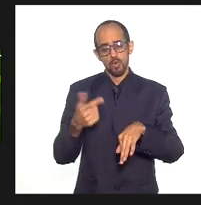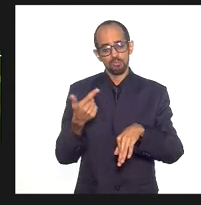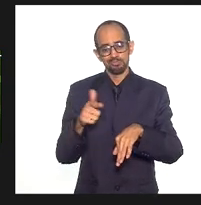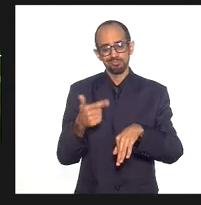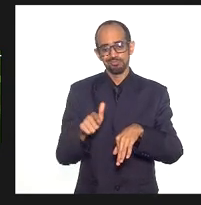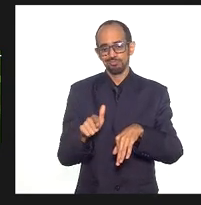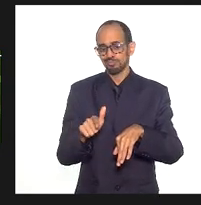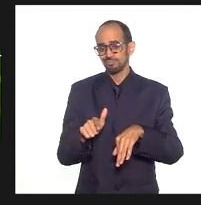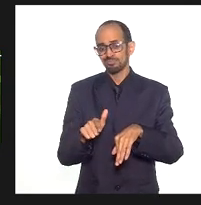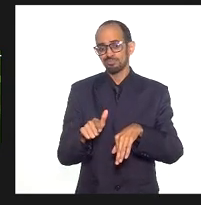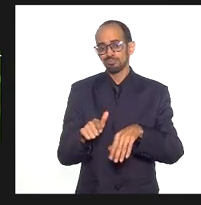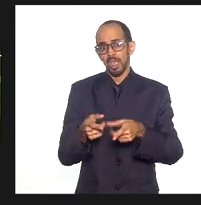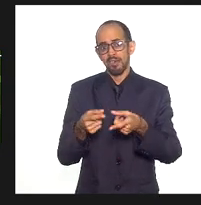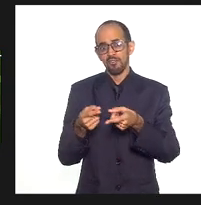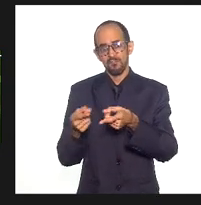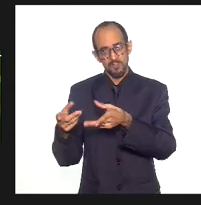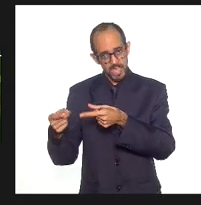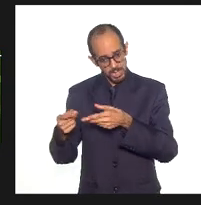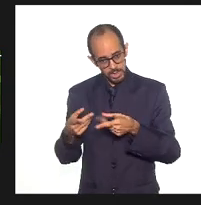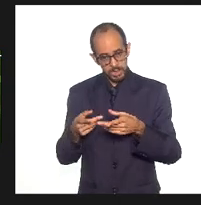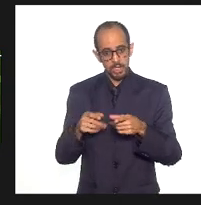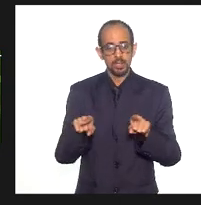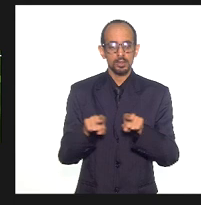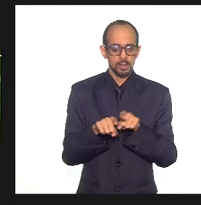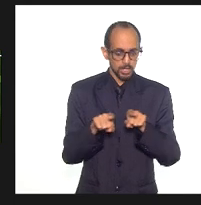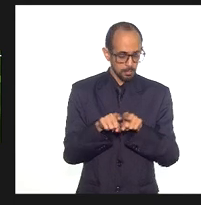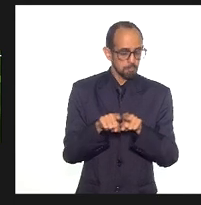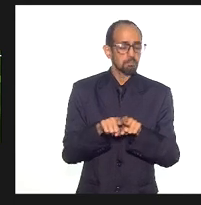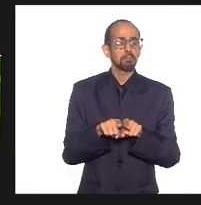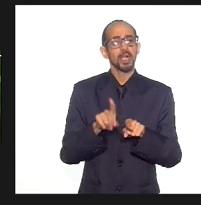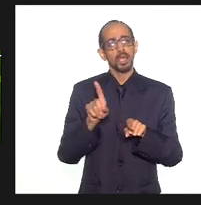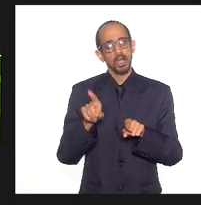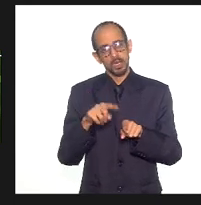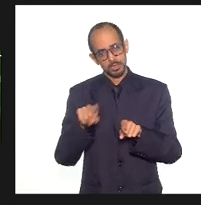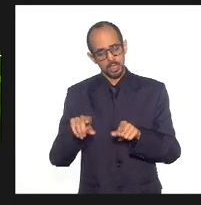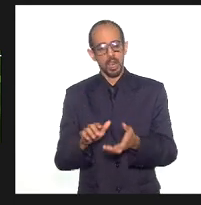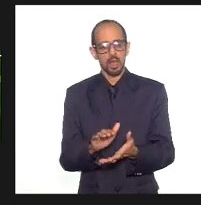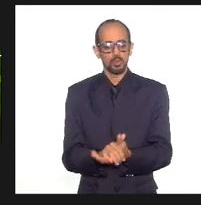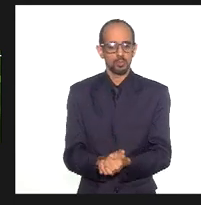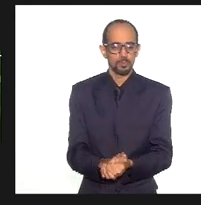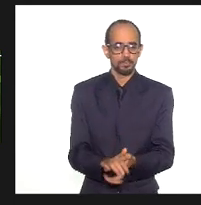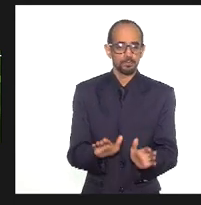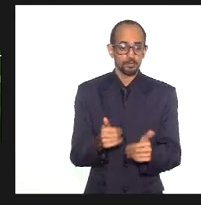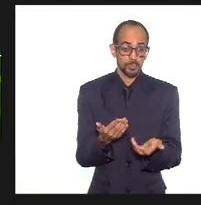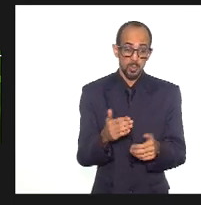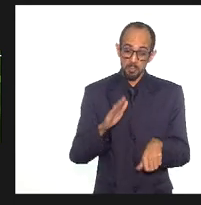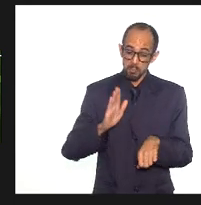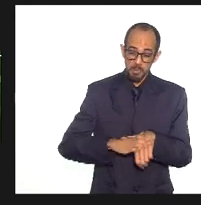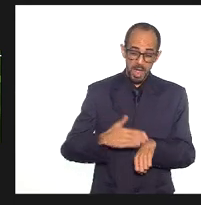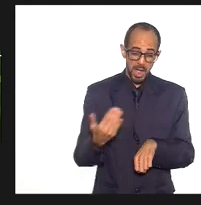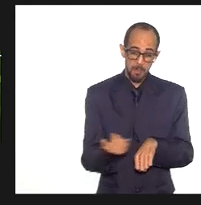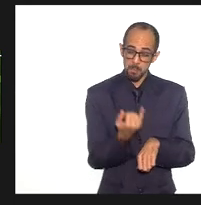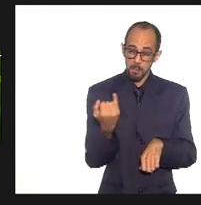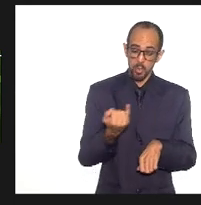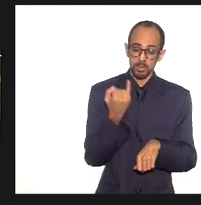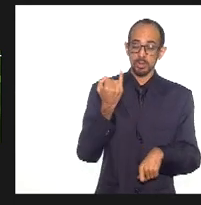de comercialidade, isso segue a mesma lógica. A grande importância aqui, eu acho que devido